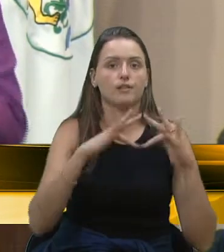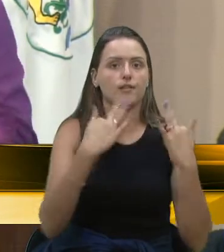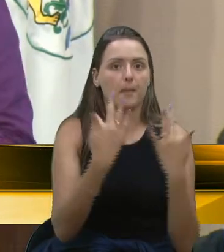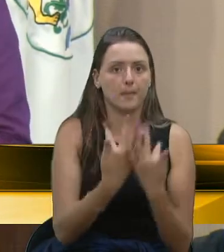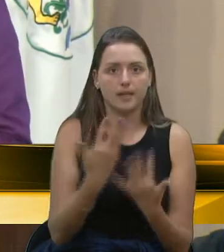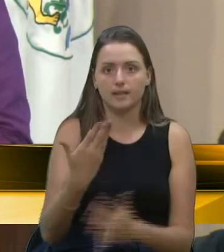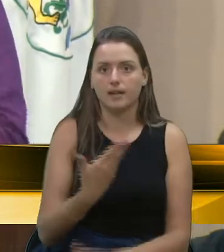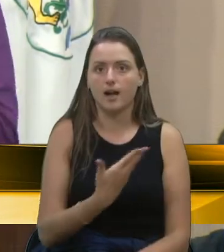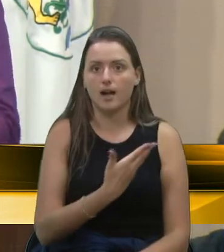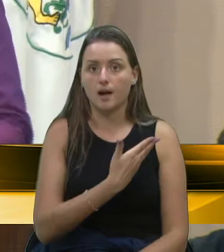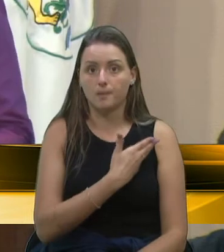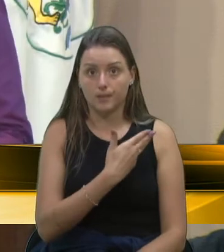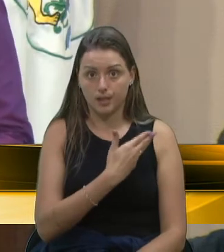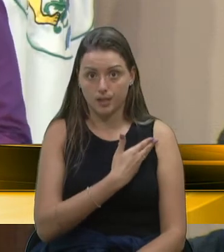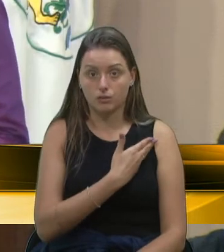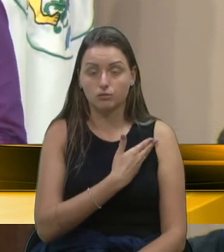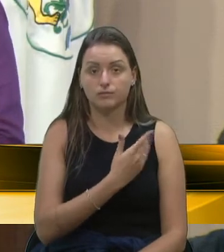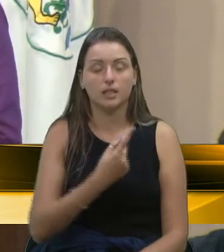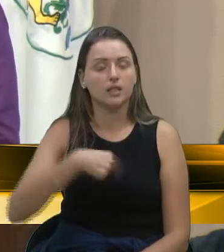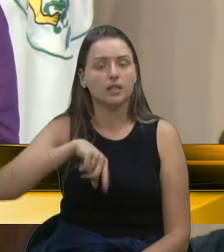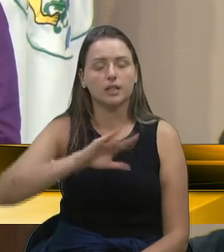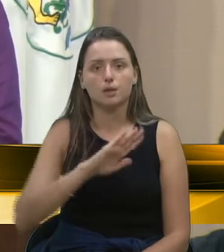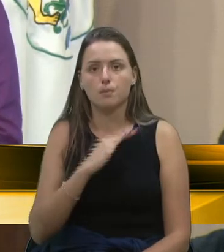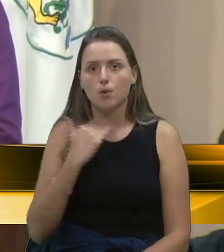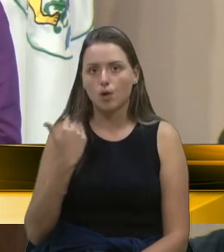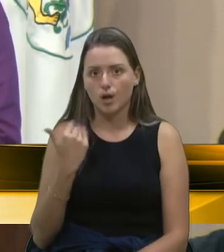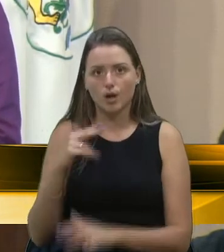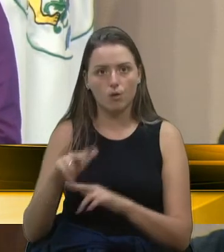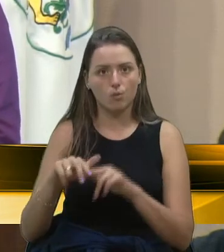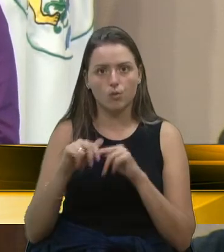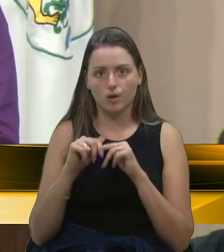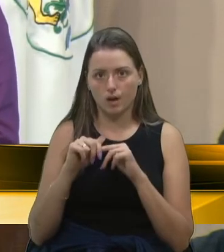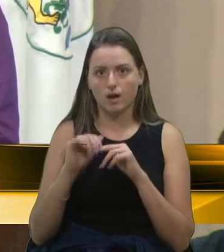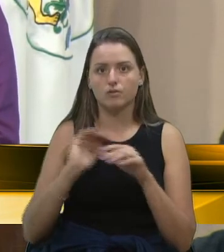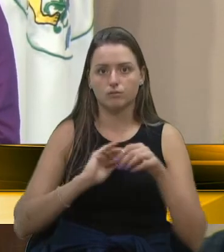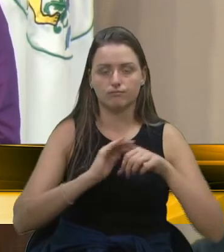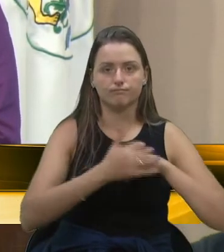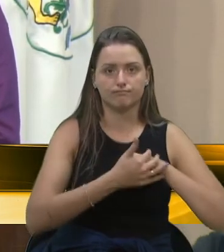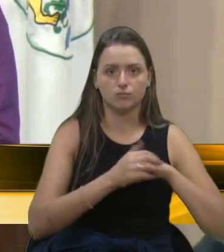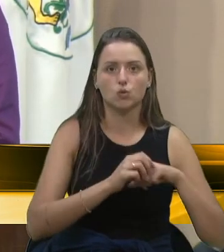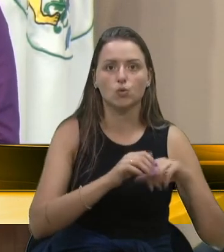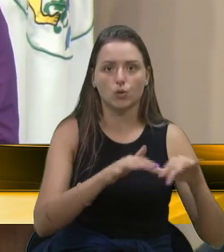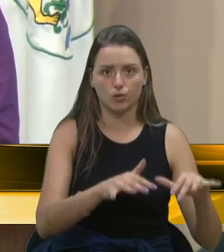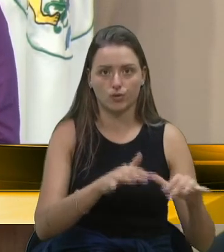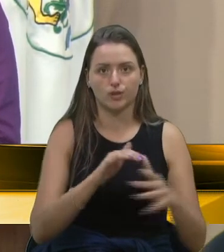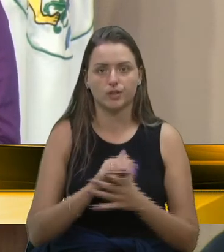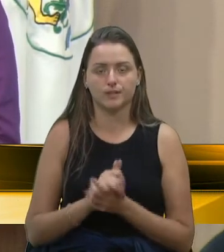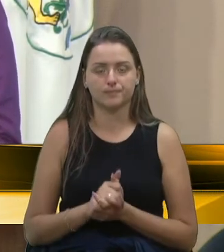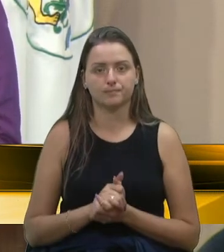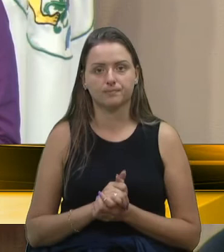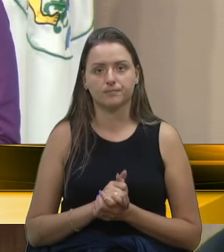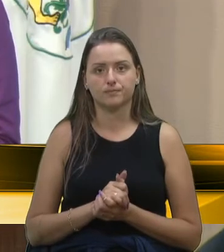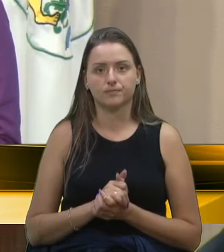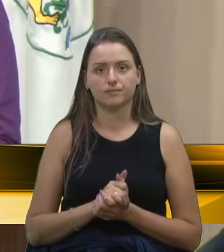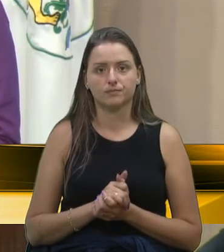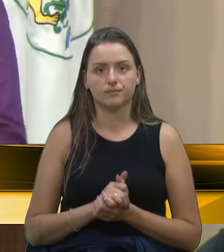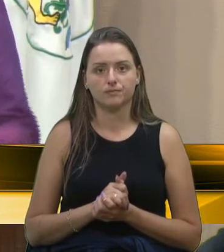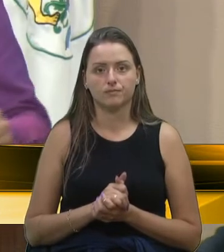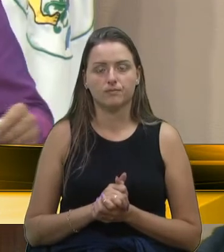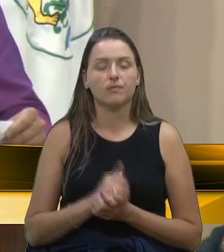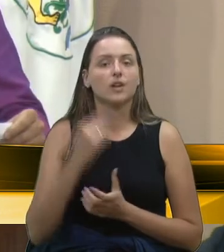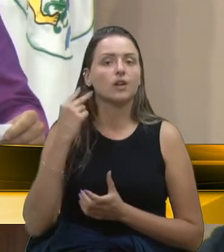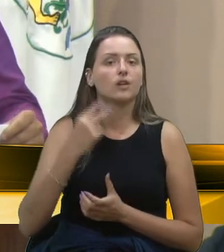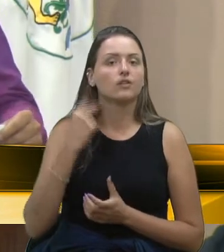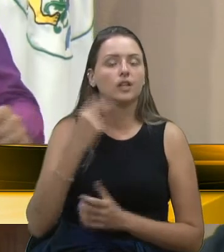amigos que nós perdemos em razão dessa situação, né? O